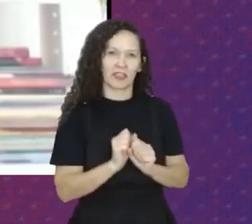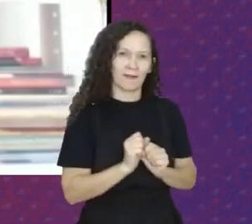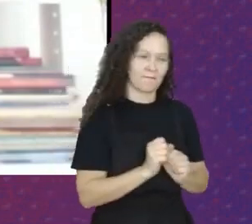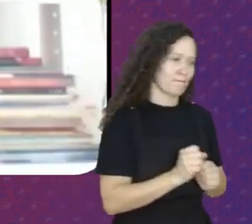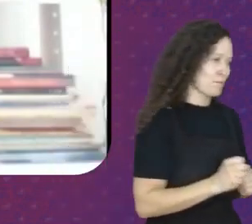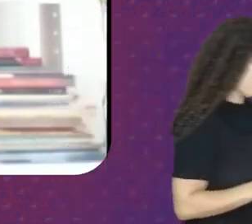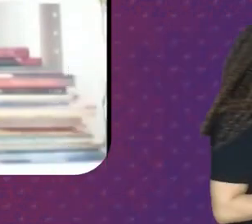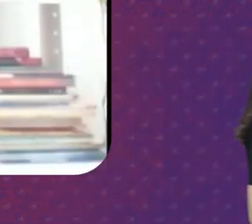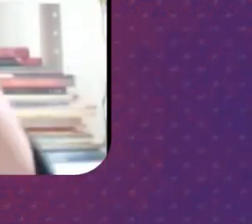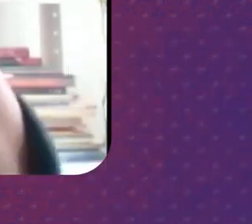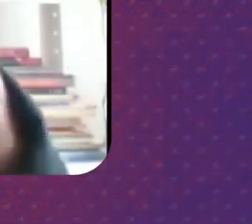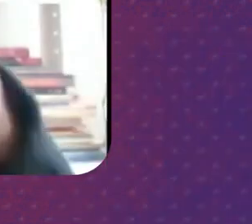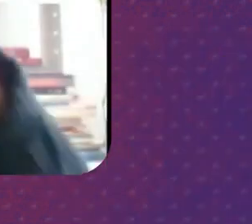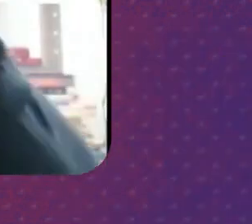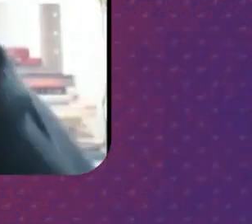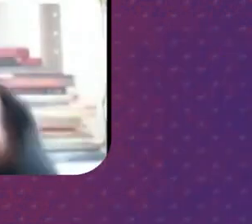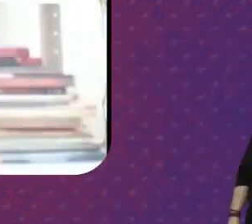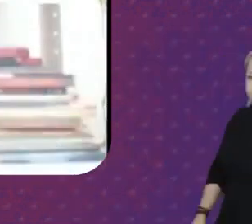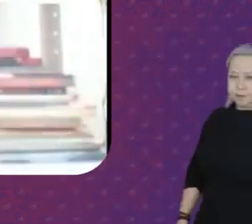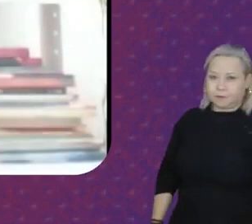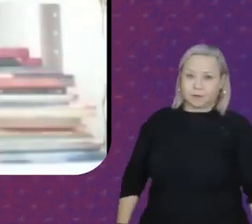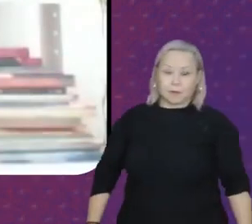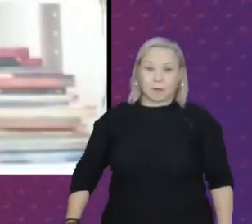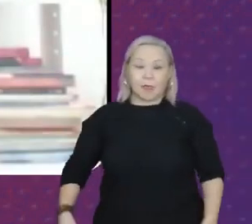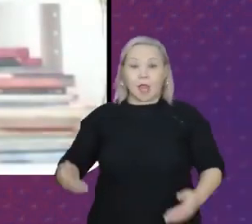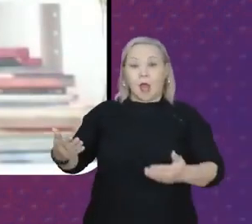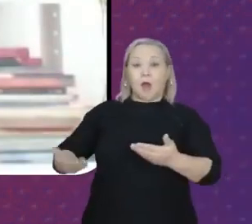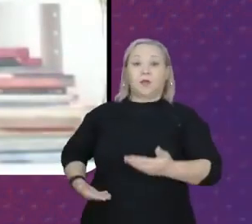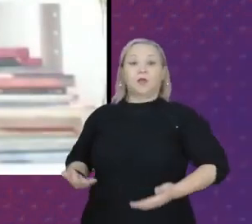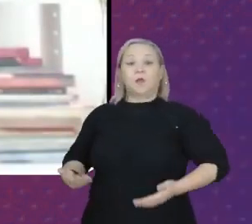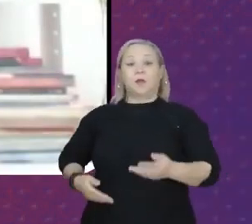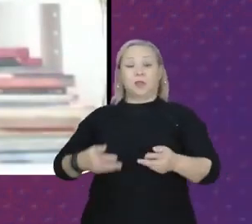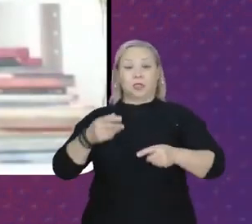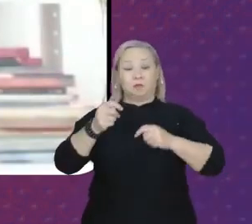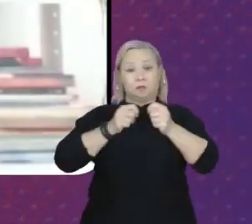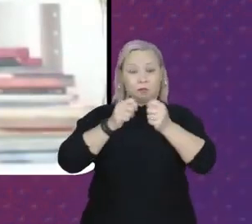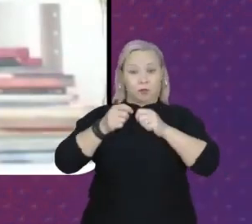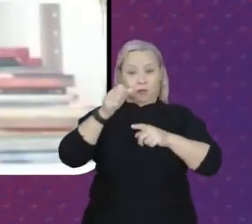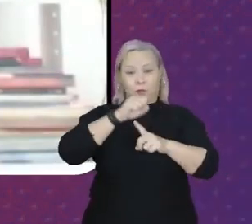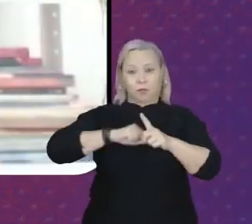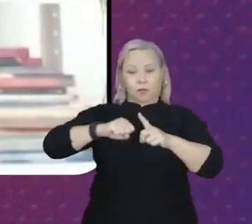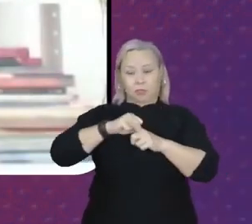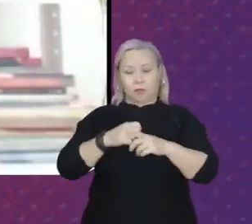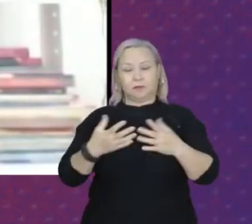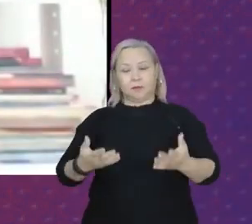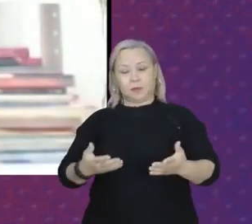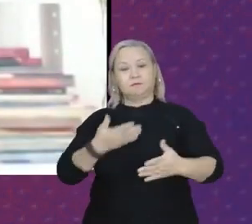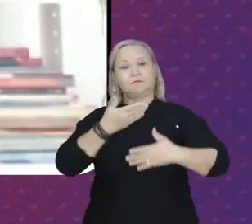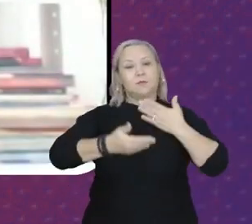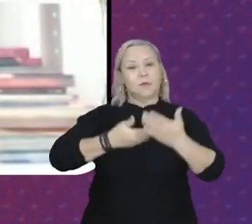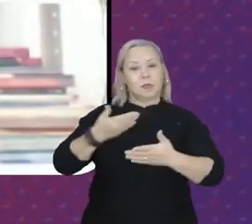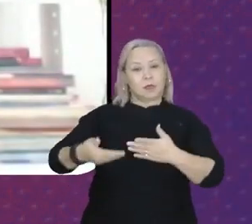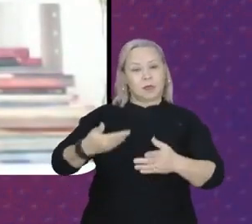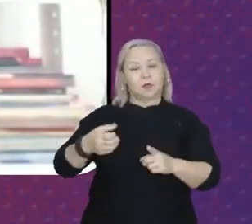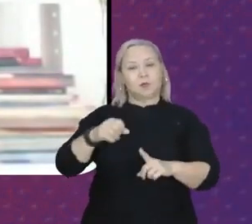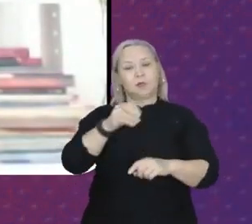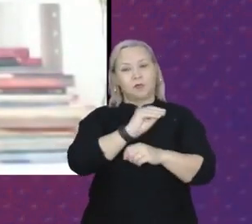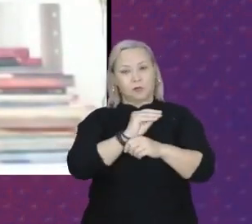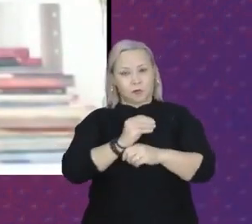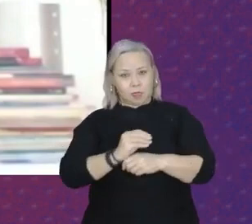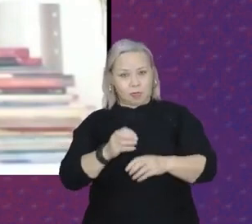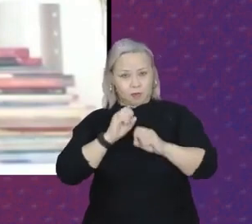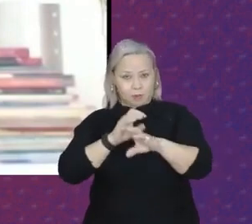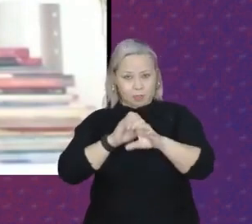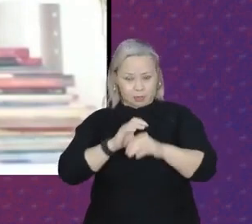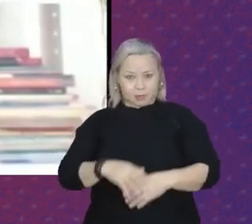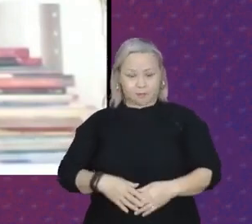ao controle social. Então, articula de forma indissociável cuidado e educação. Padrões básicos